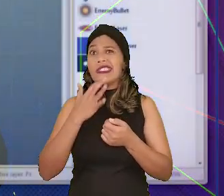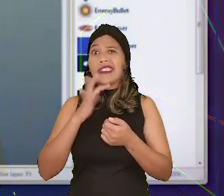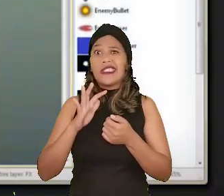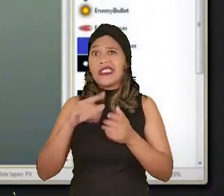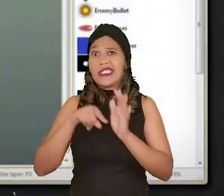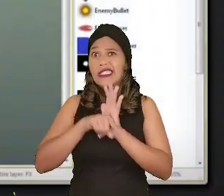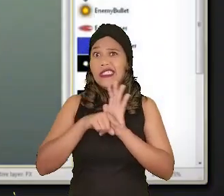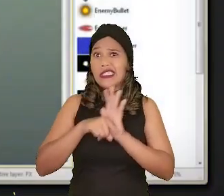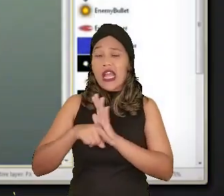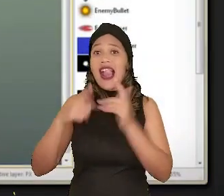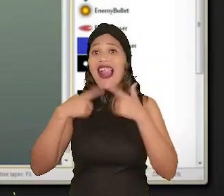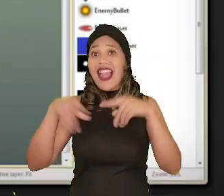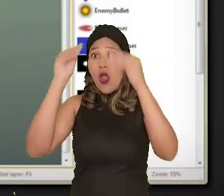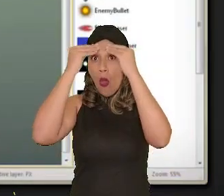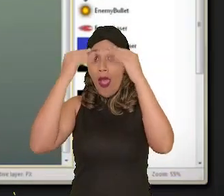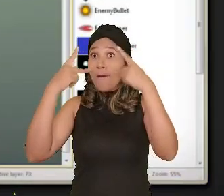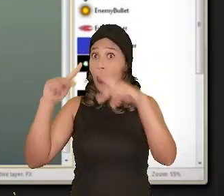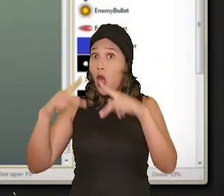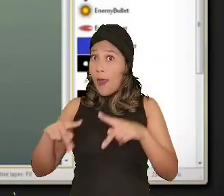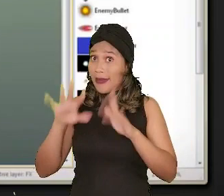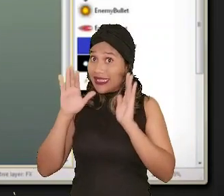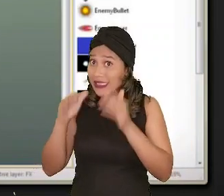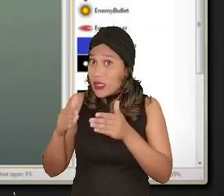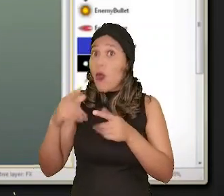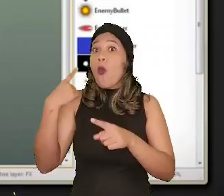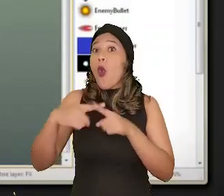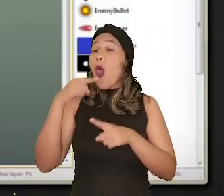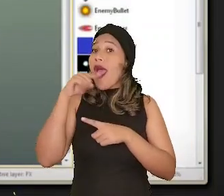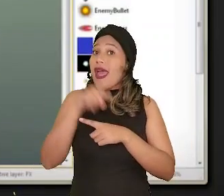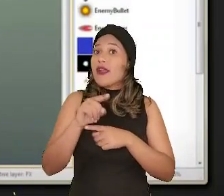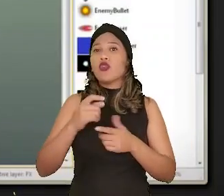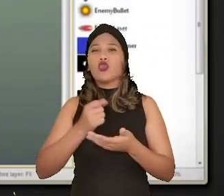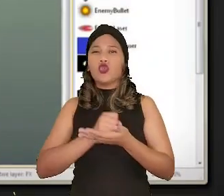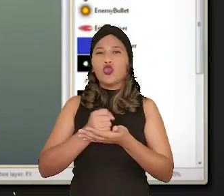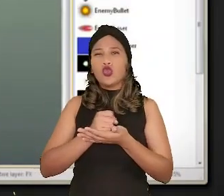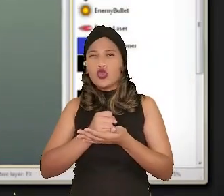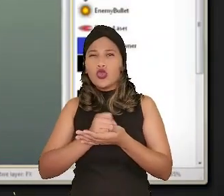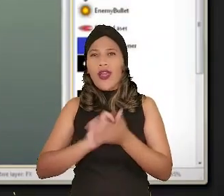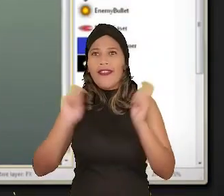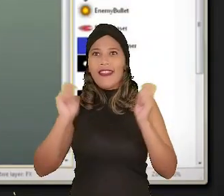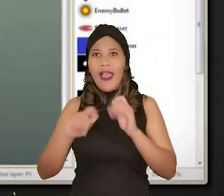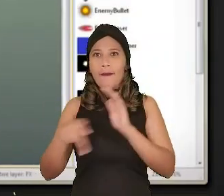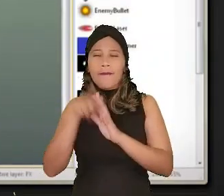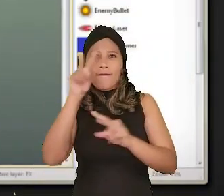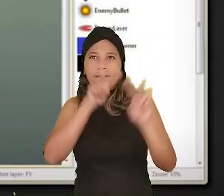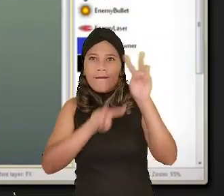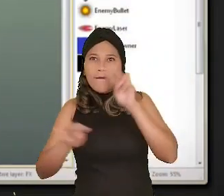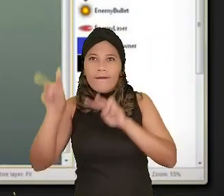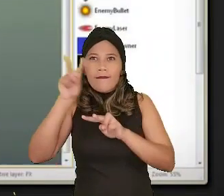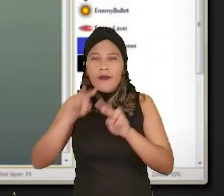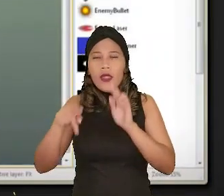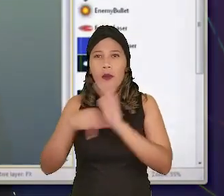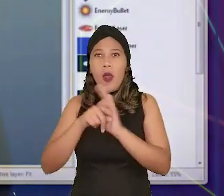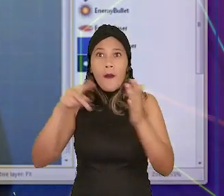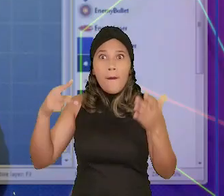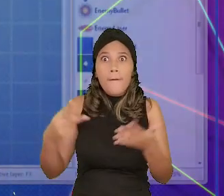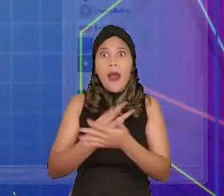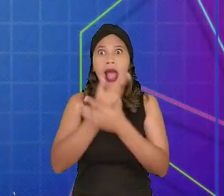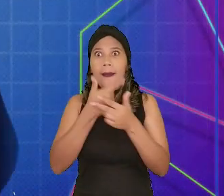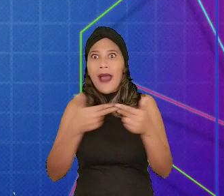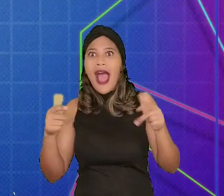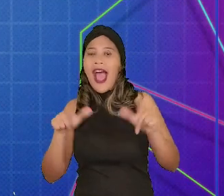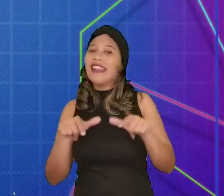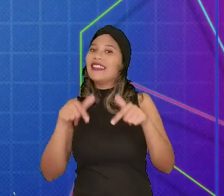muito domínio sobre as linguagens da programação, pois nele o jogo pode ser criado apenas visualmente, por meio de eventos